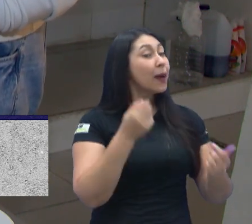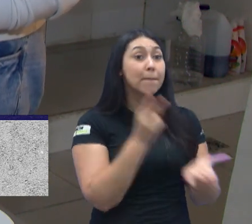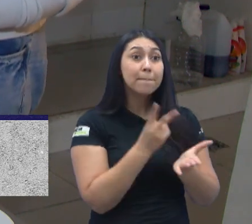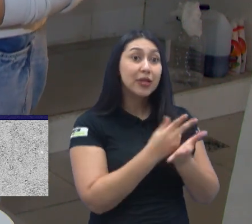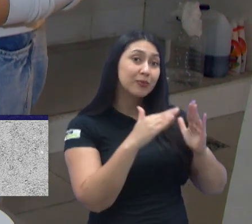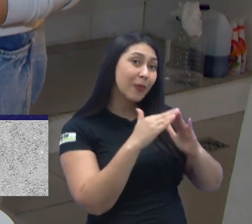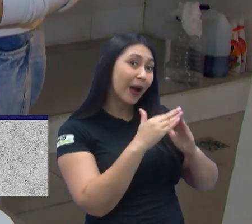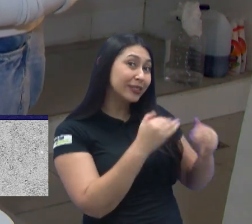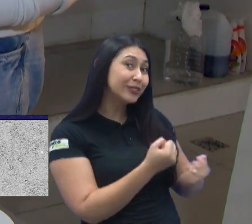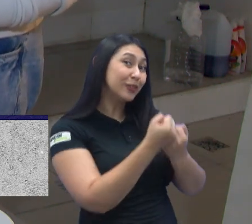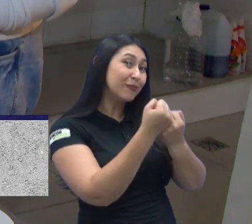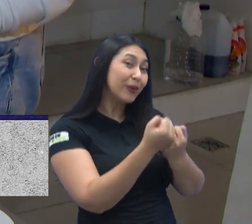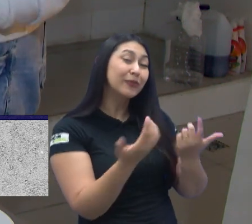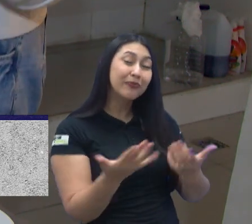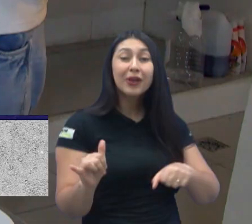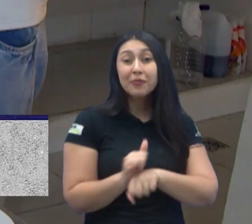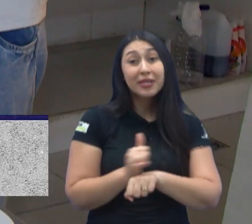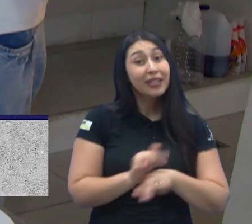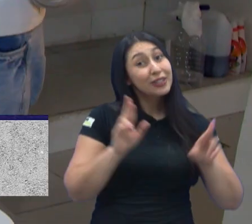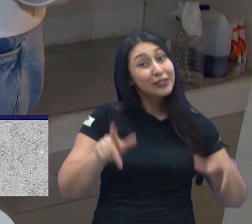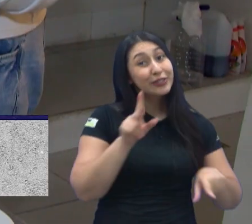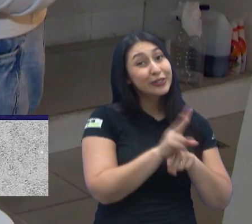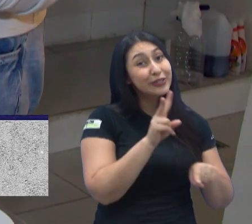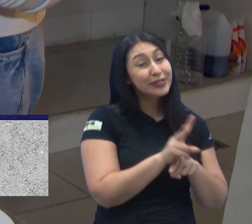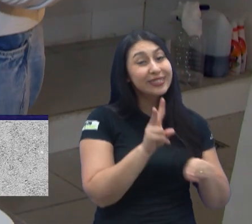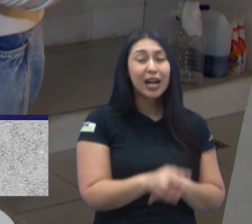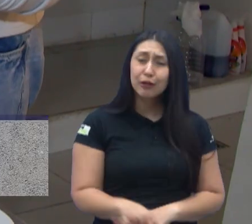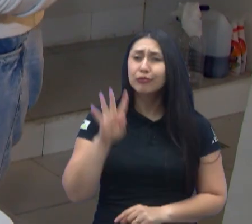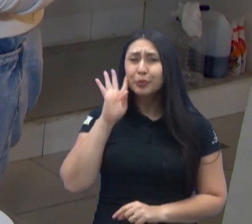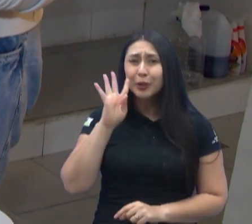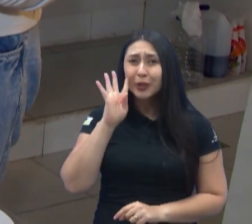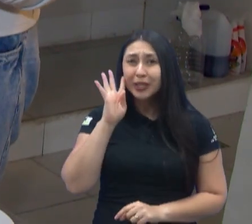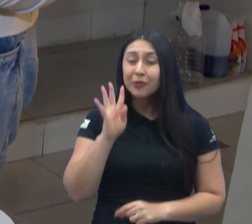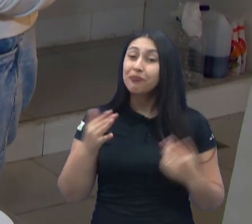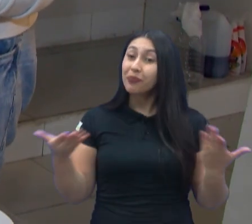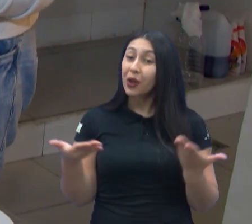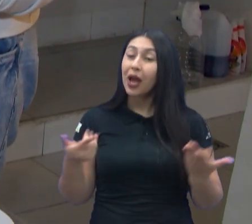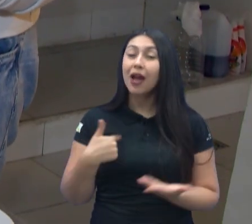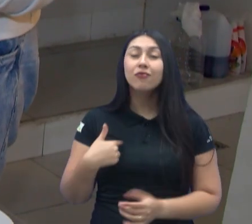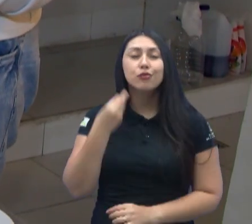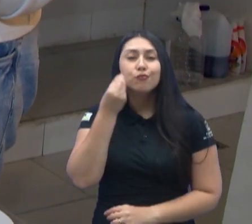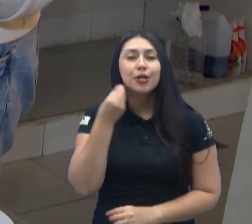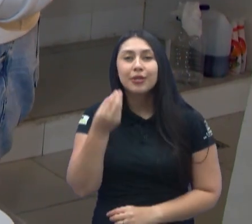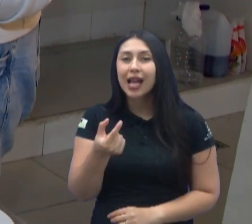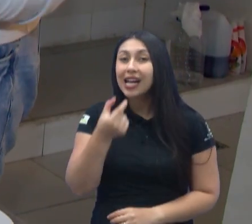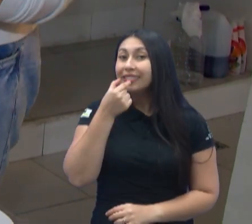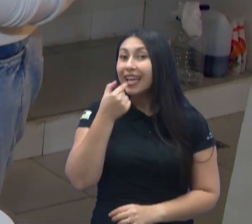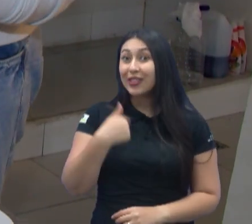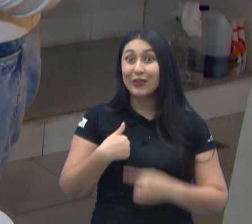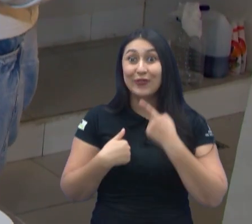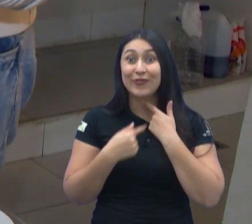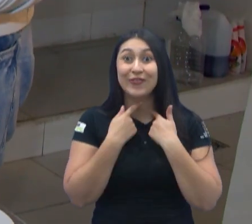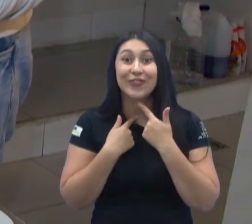né? Essa é uma forma diferente de ser cuidado. Muito legal. E agora aqui eu vou experimentar, gente, esse biscoito que, assim, eu tô com muita vontade,